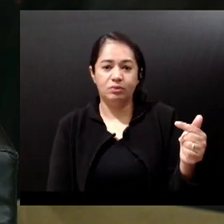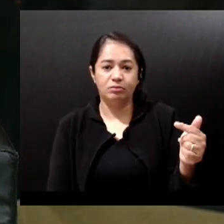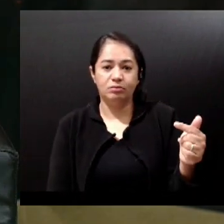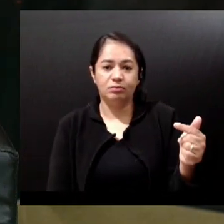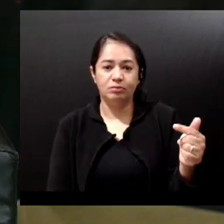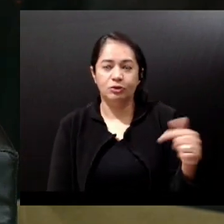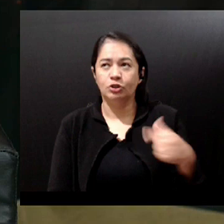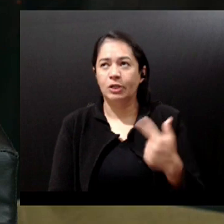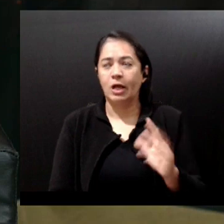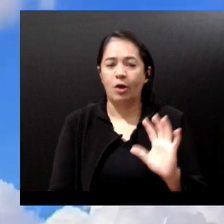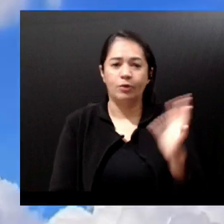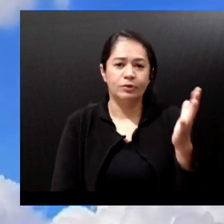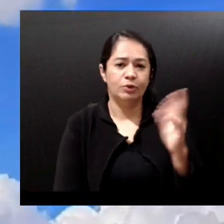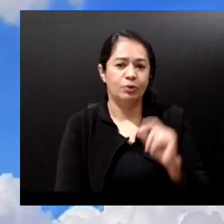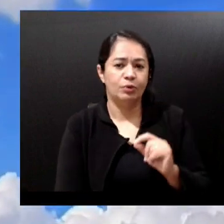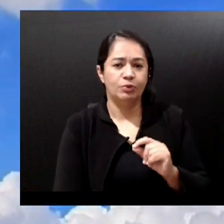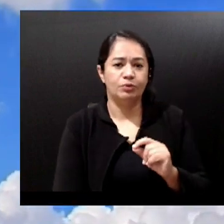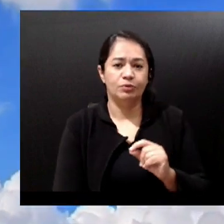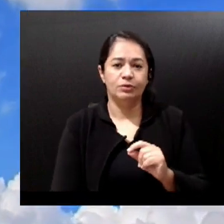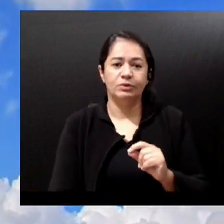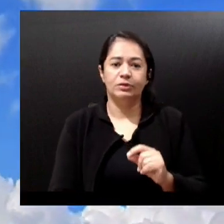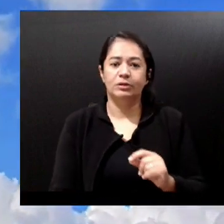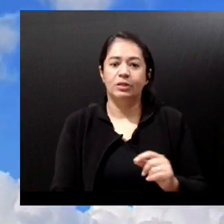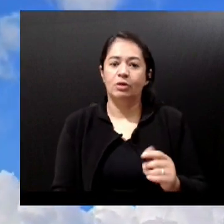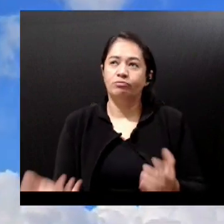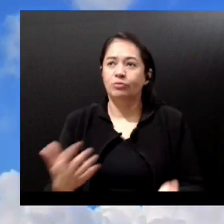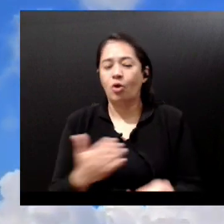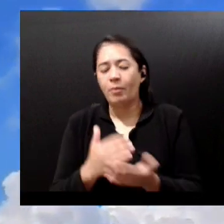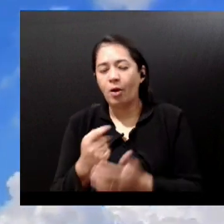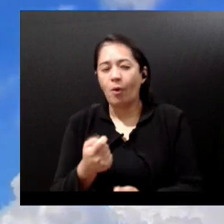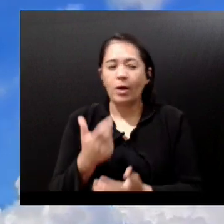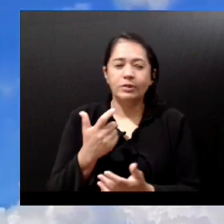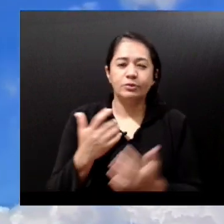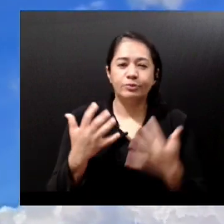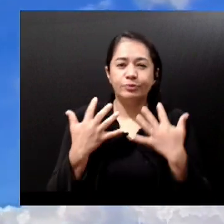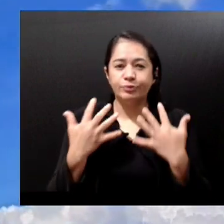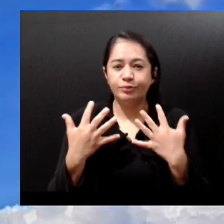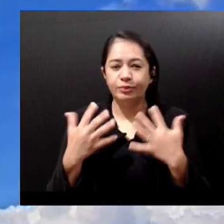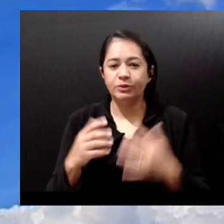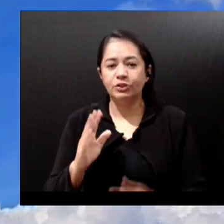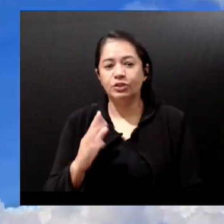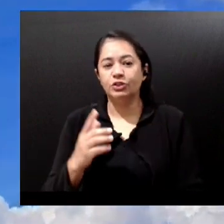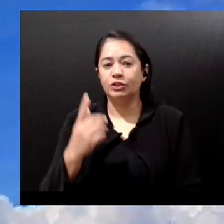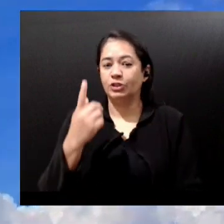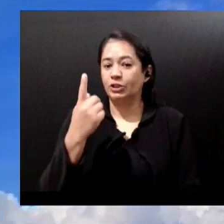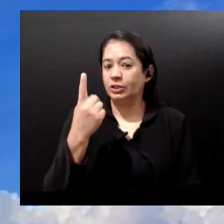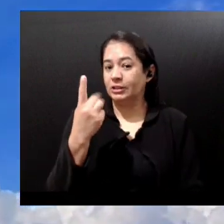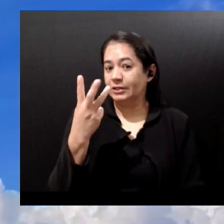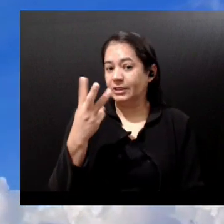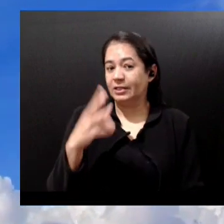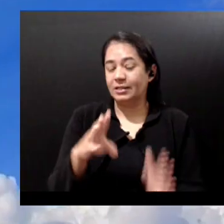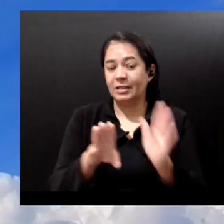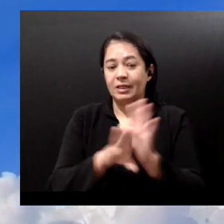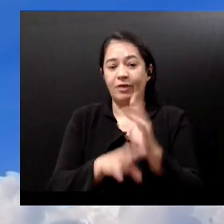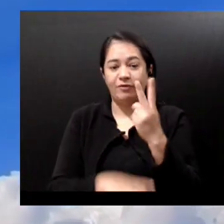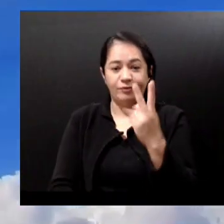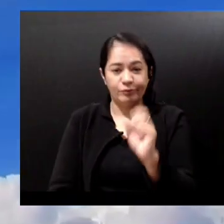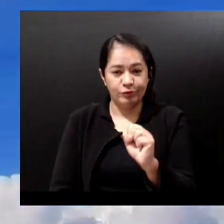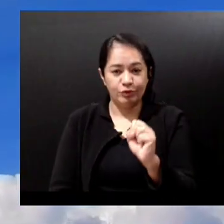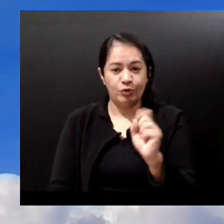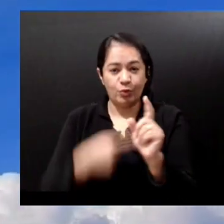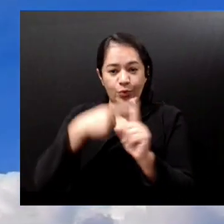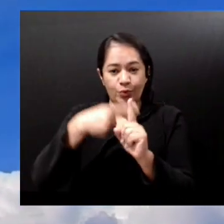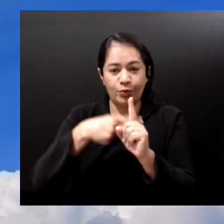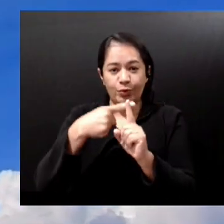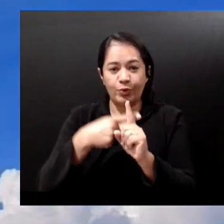um veranico ainda esta semana. Hoje começamos com mínima de 13, a máxima é de 28, previsão do tempo é